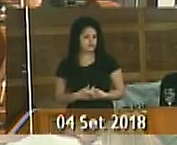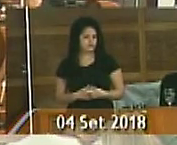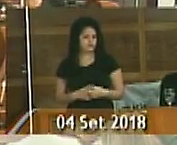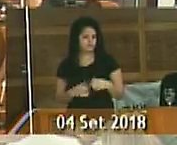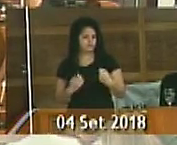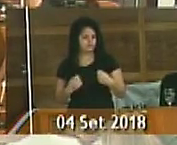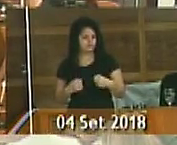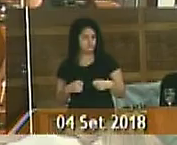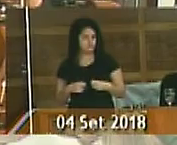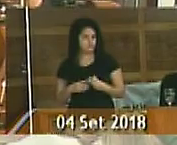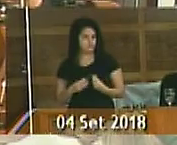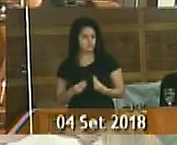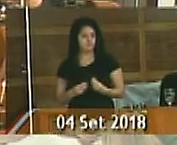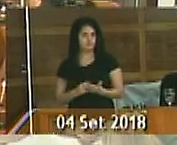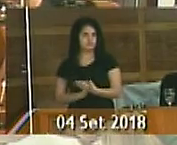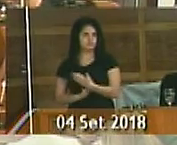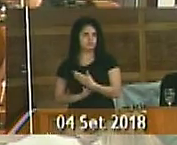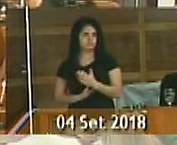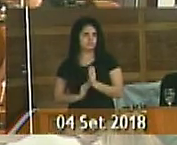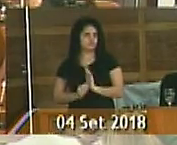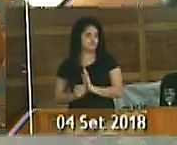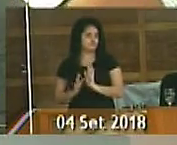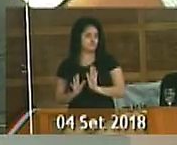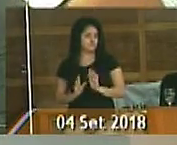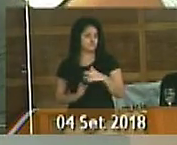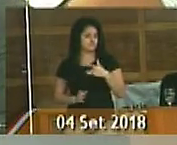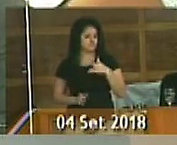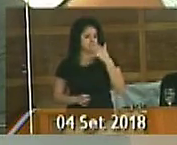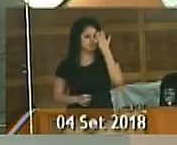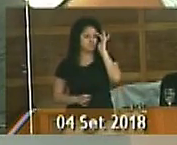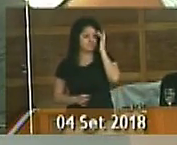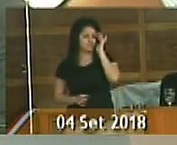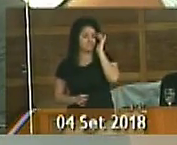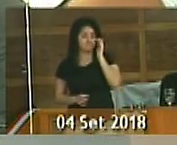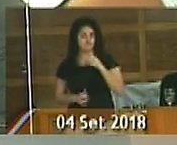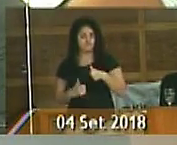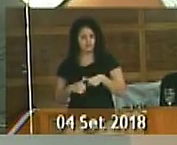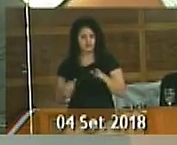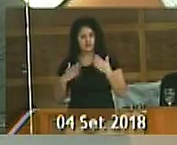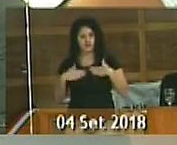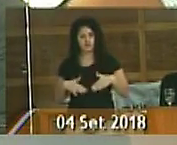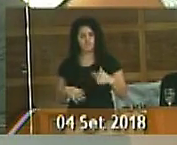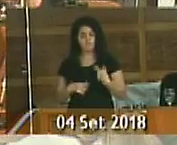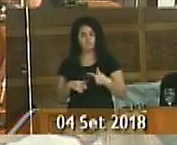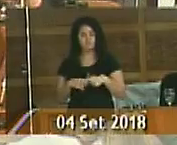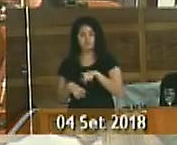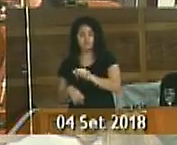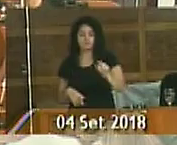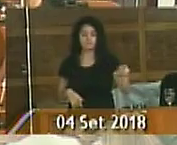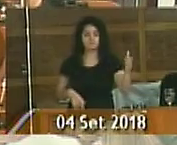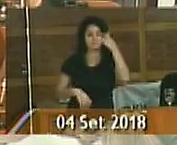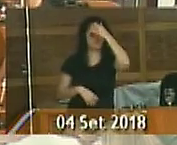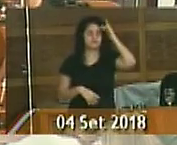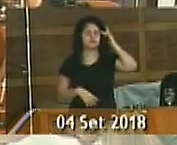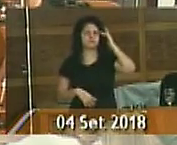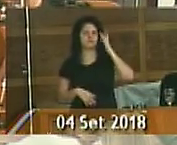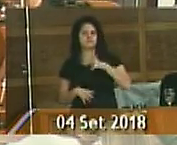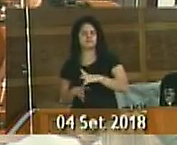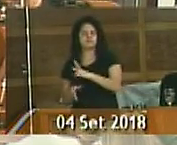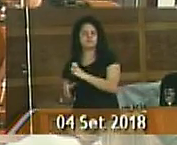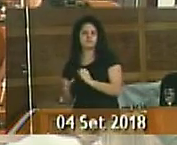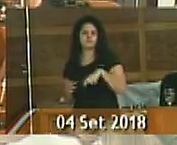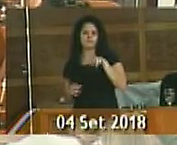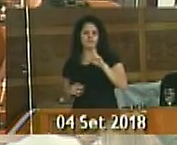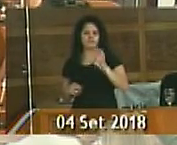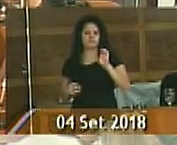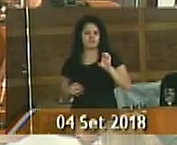precisam, né, do seu apoio. Mas eu acho que, Vossa Excelência, fica tranquilo, porque algumas pessoas que pegam